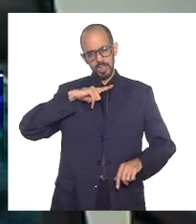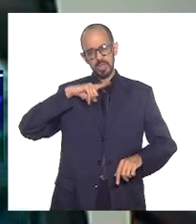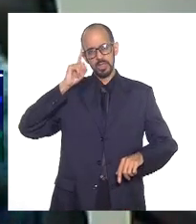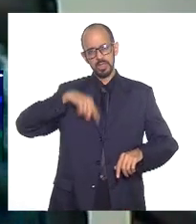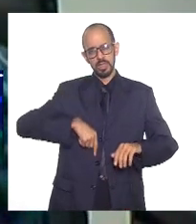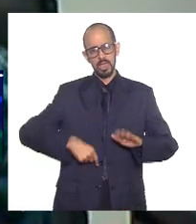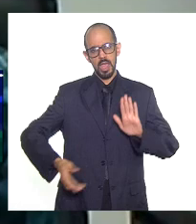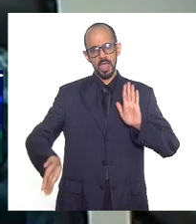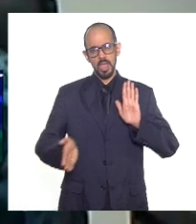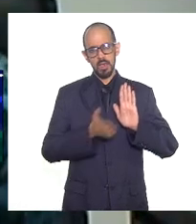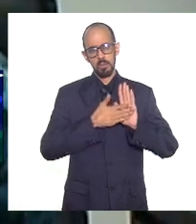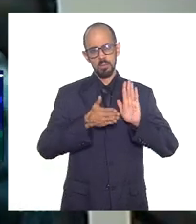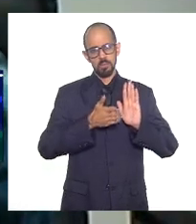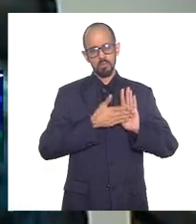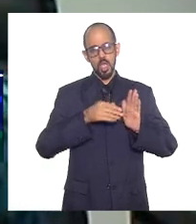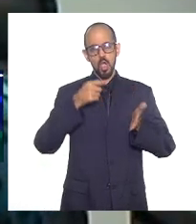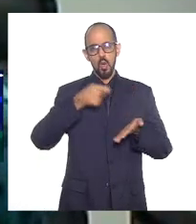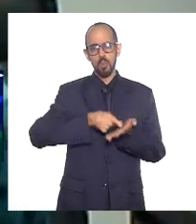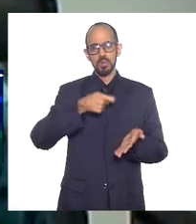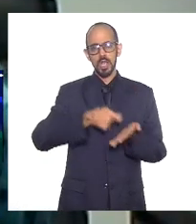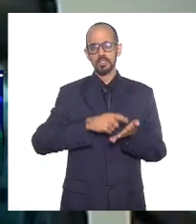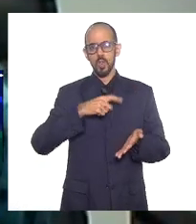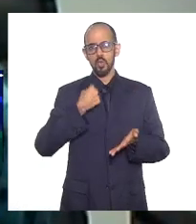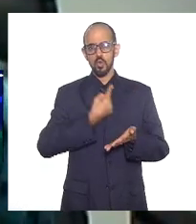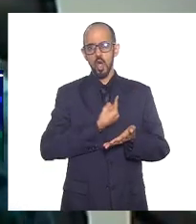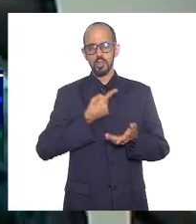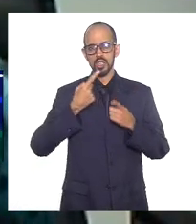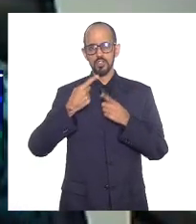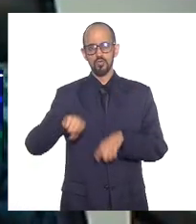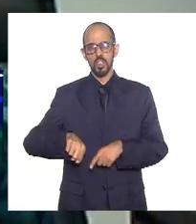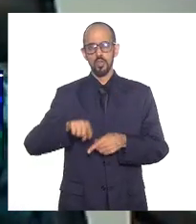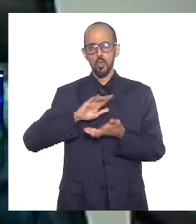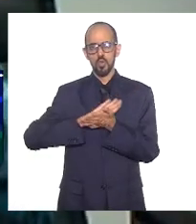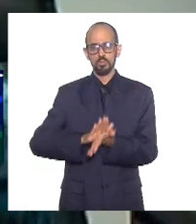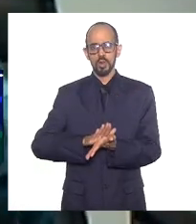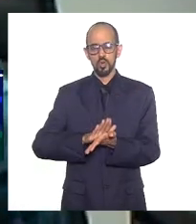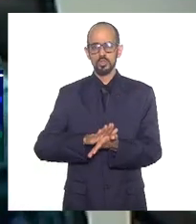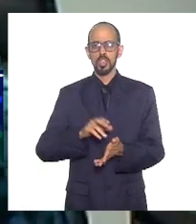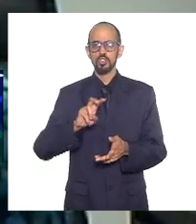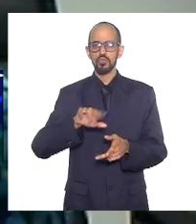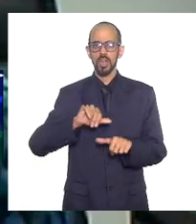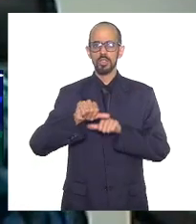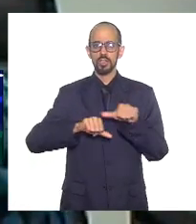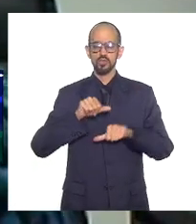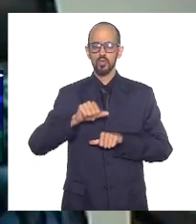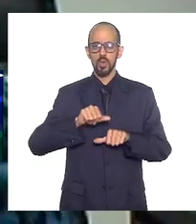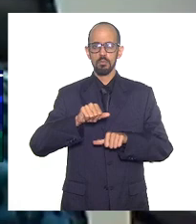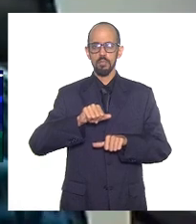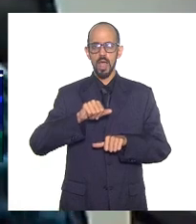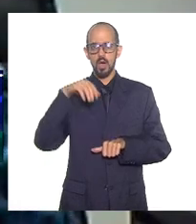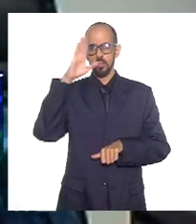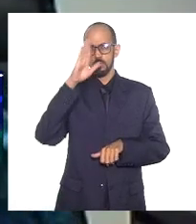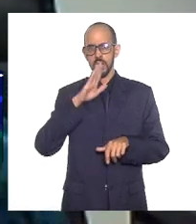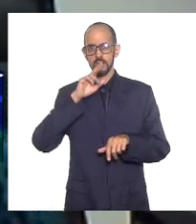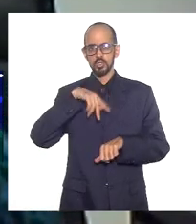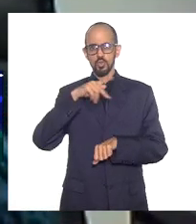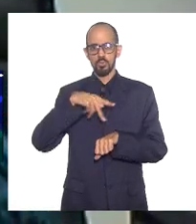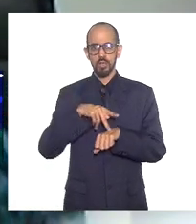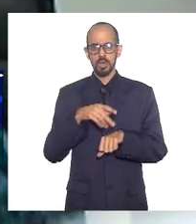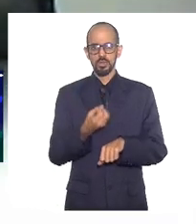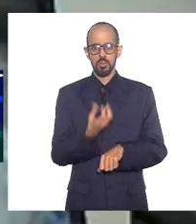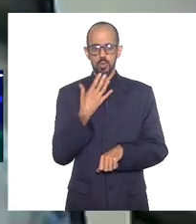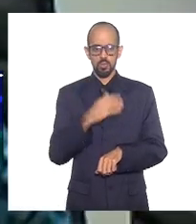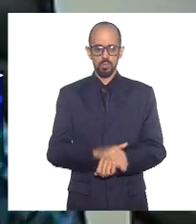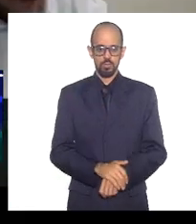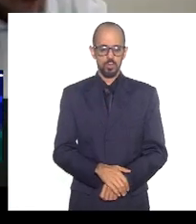dever enfrentar esse preconceito, a gente vai poder transformar esse país numa nação. Obrigada, deputada